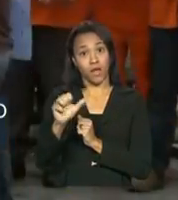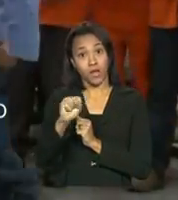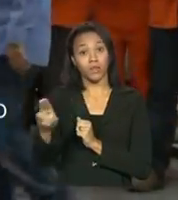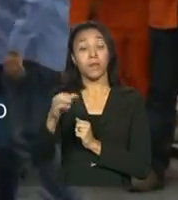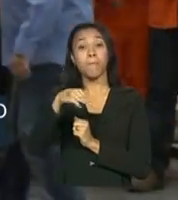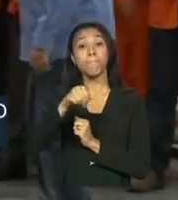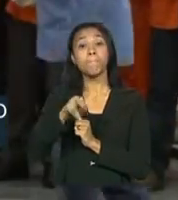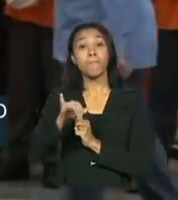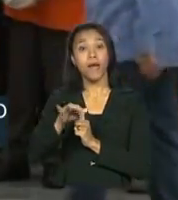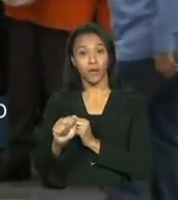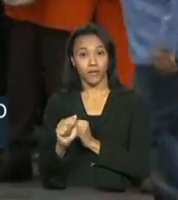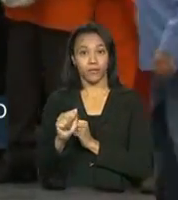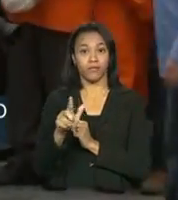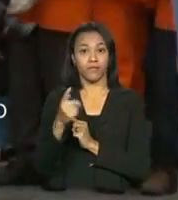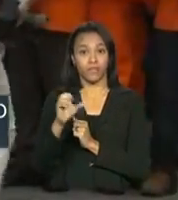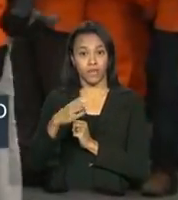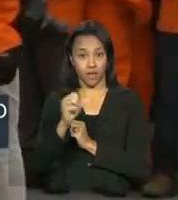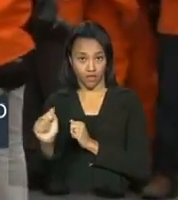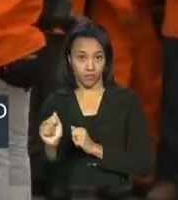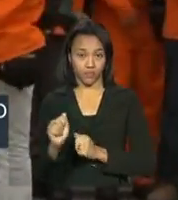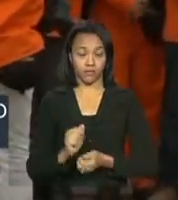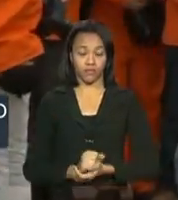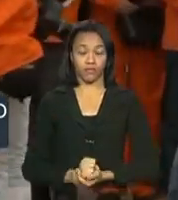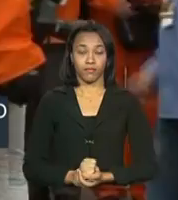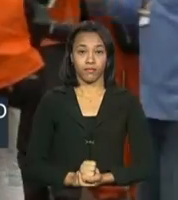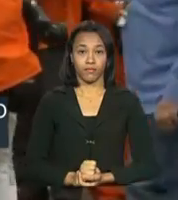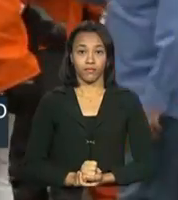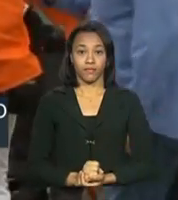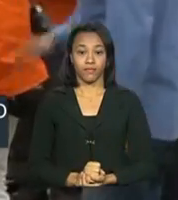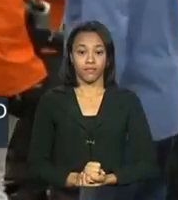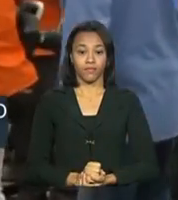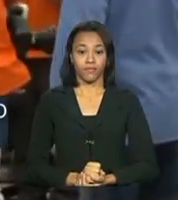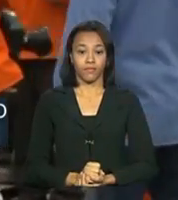Graças Foster. Vai para a direita!